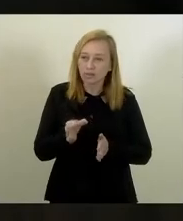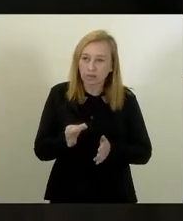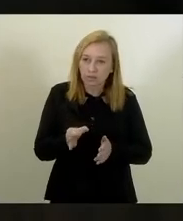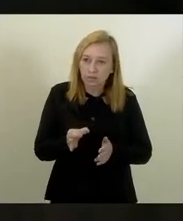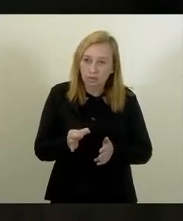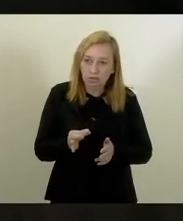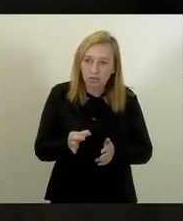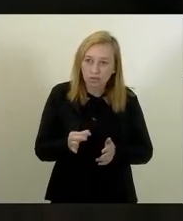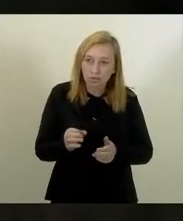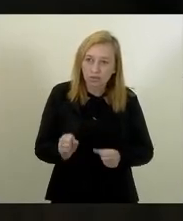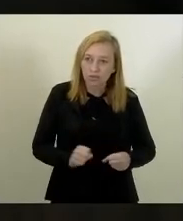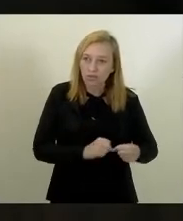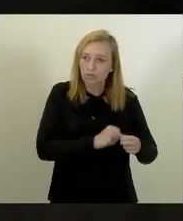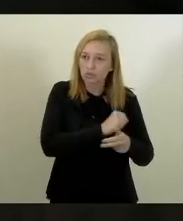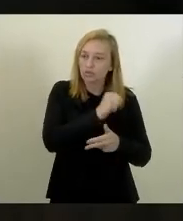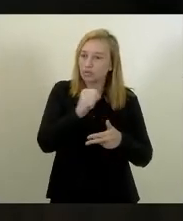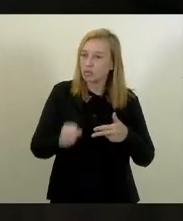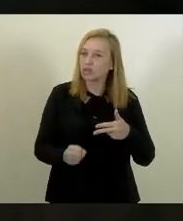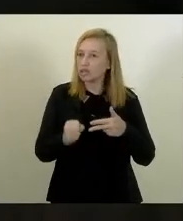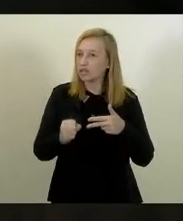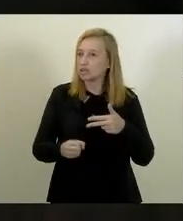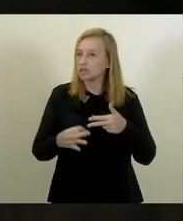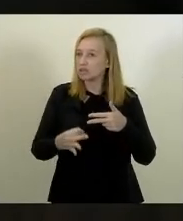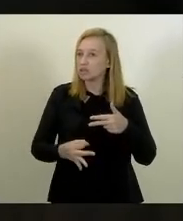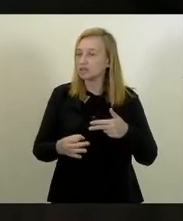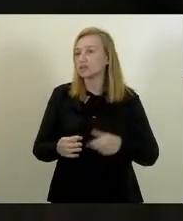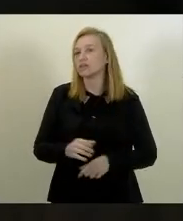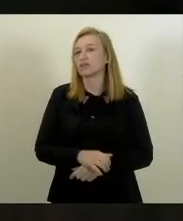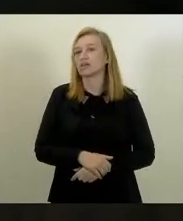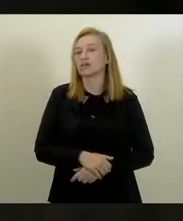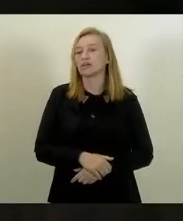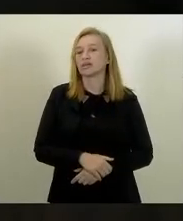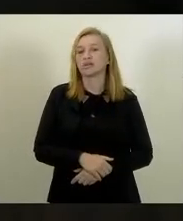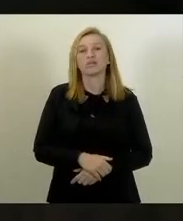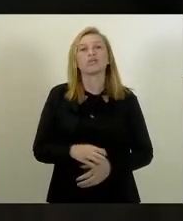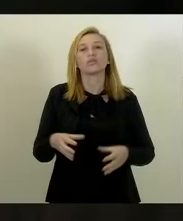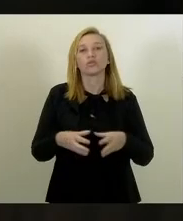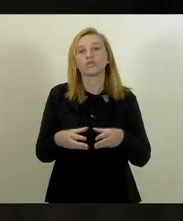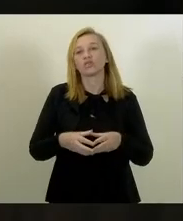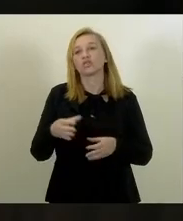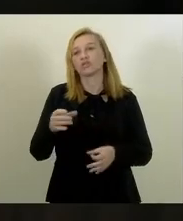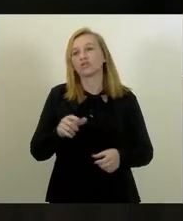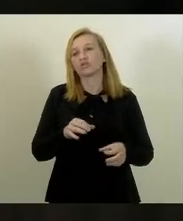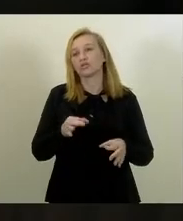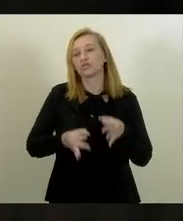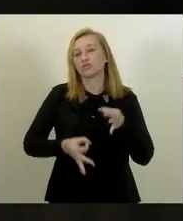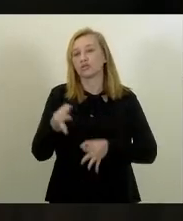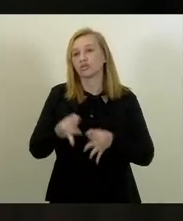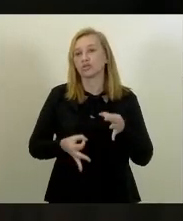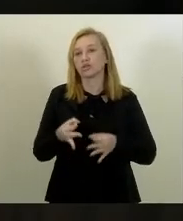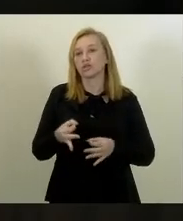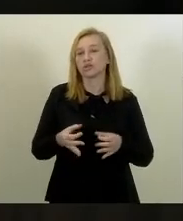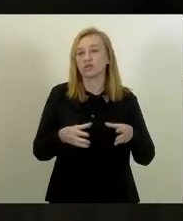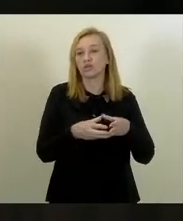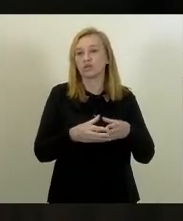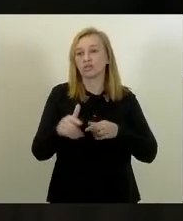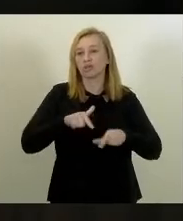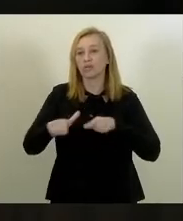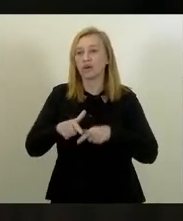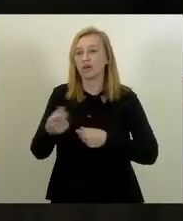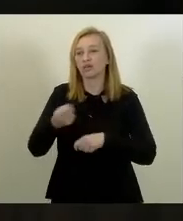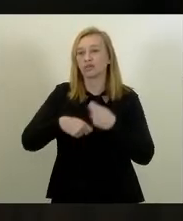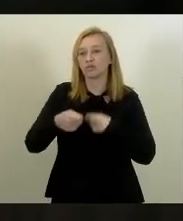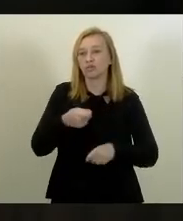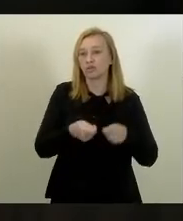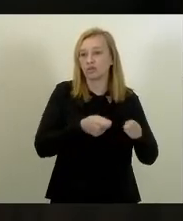dos poderes deste. Pendendo de pareceres das comissões, Comissão de Justiça, de Trabalho, de Economia, de